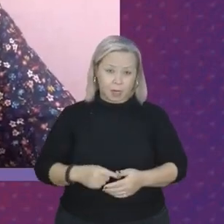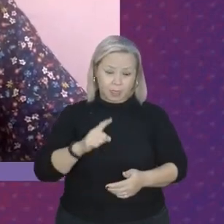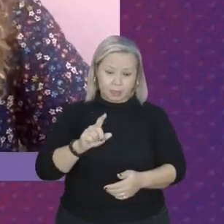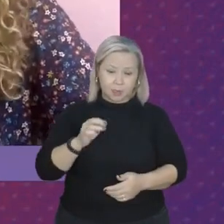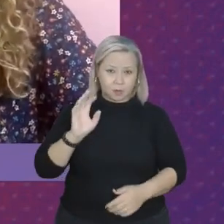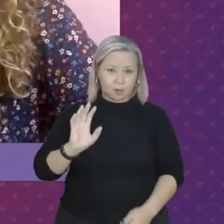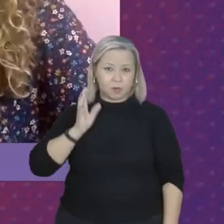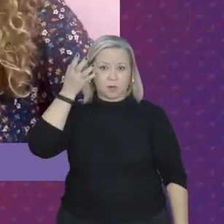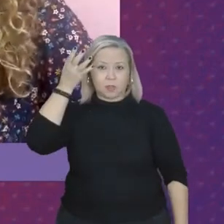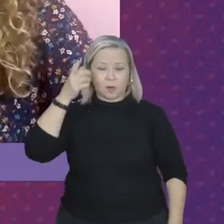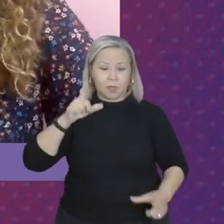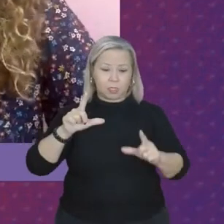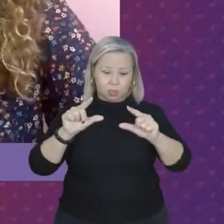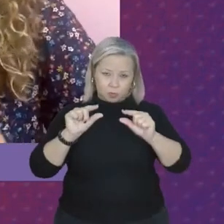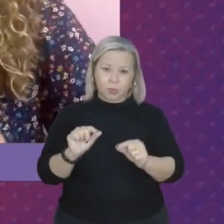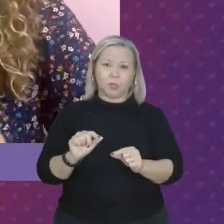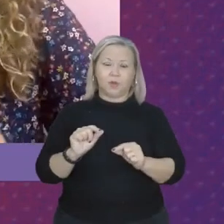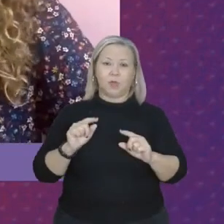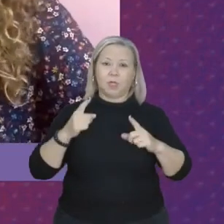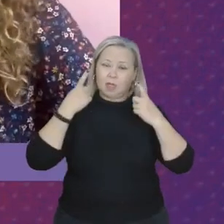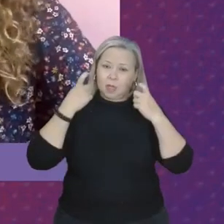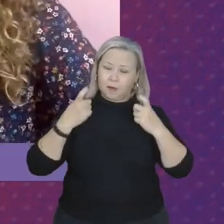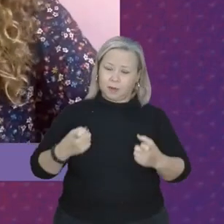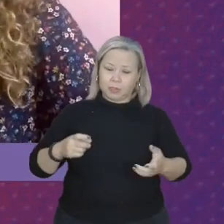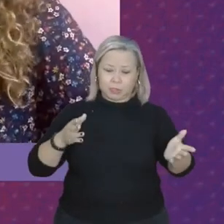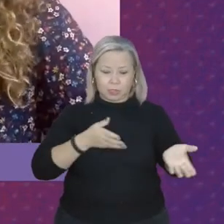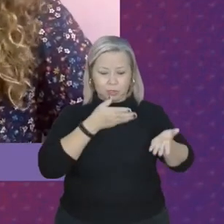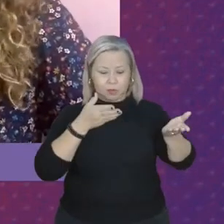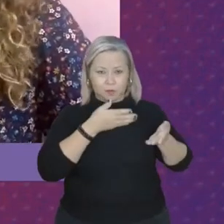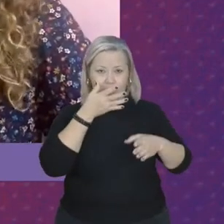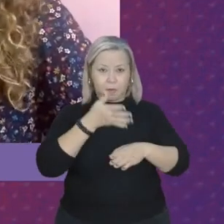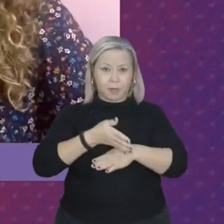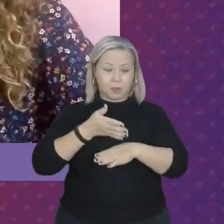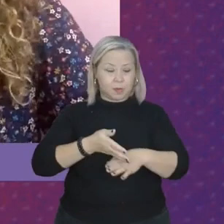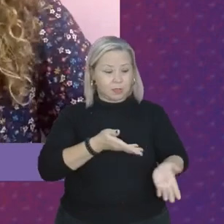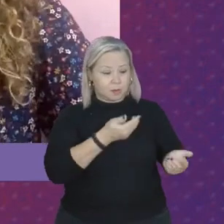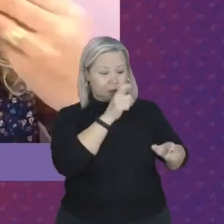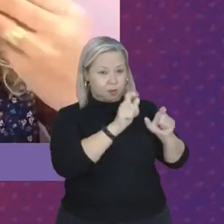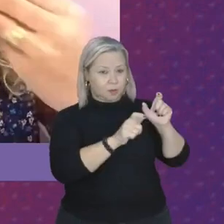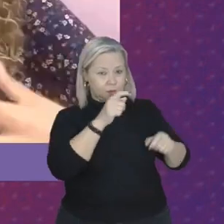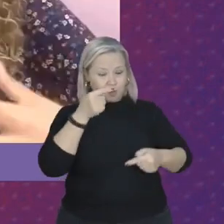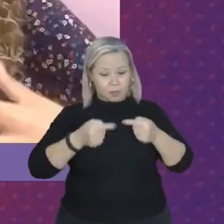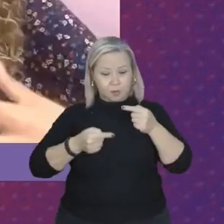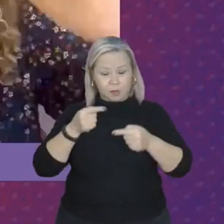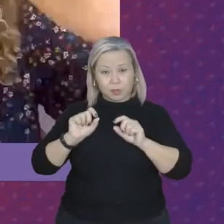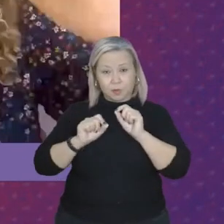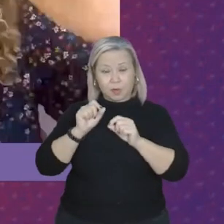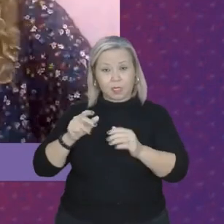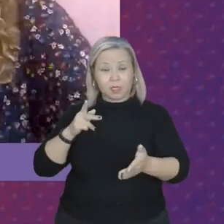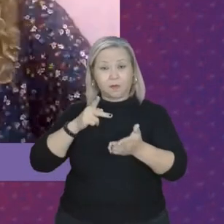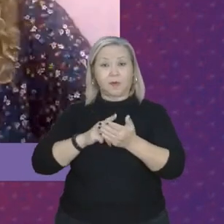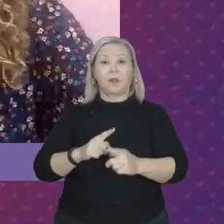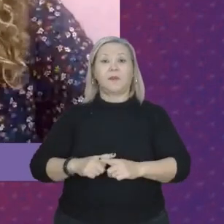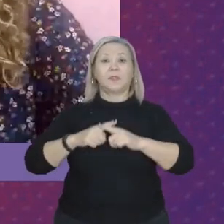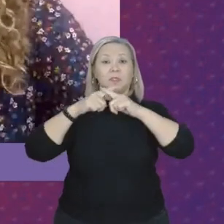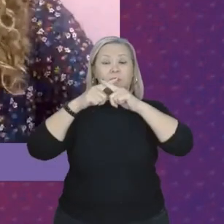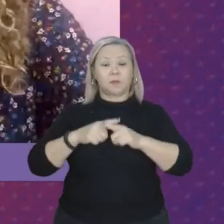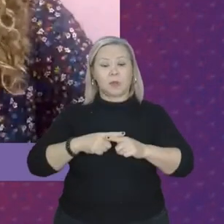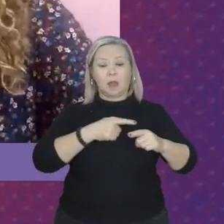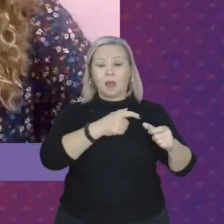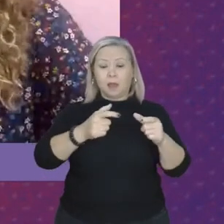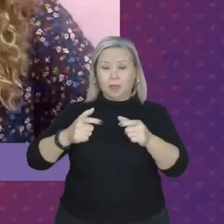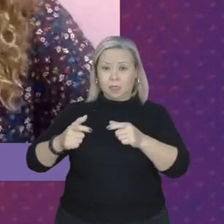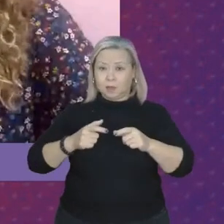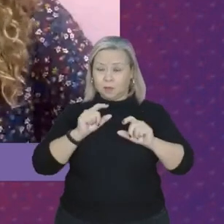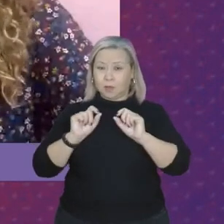para a gente reduzir essa violência. Incentivar a participação da juventude na política para que eles venham, de fato, disputar esses espaços